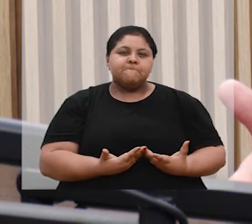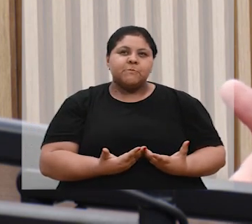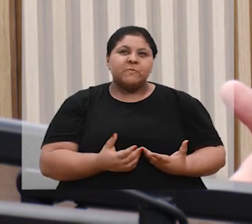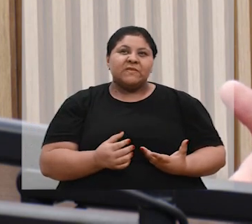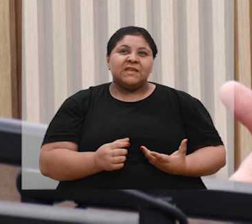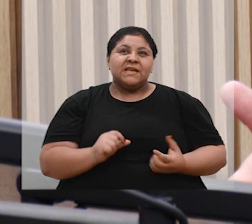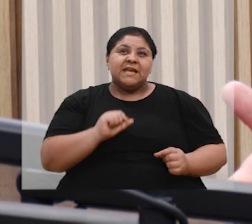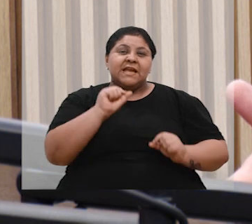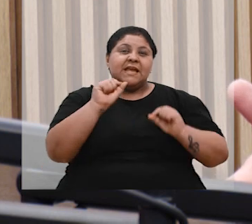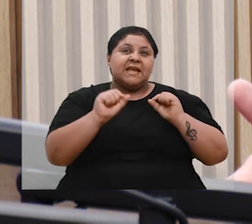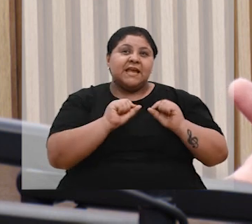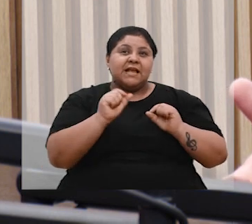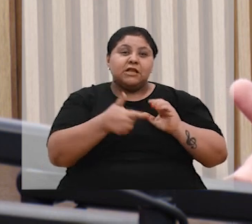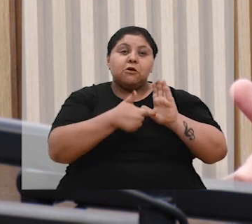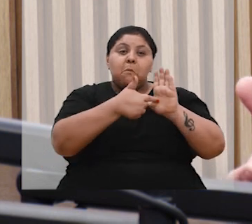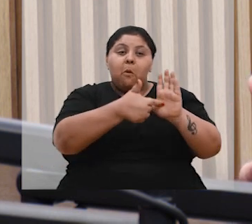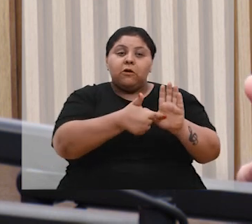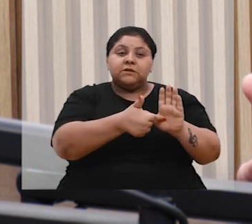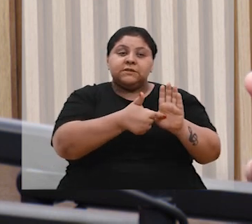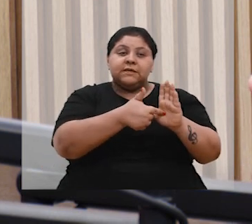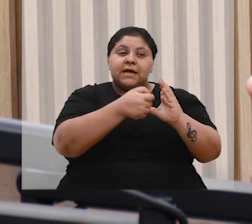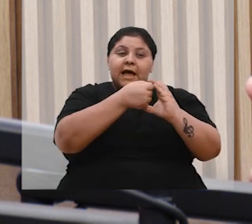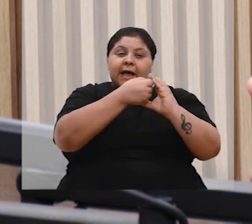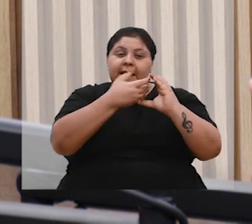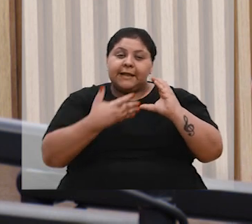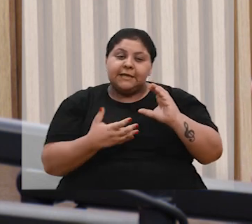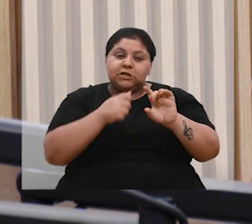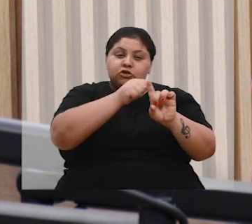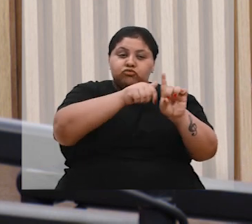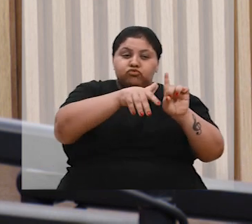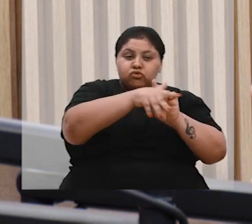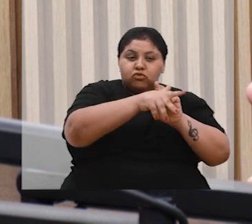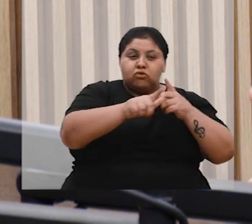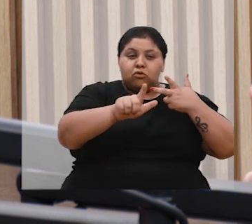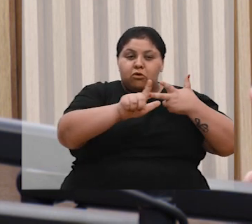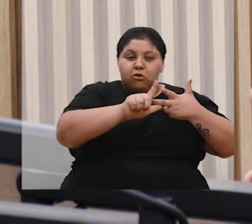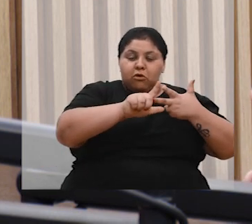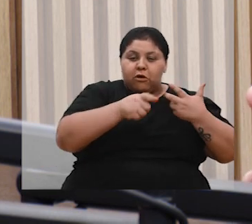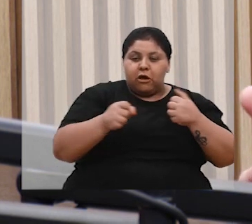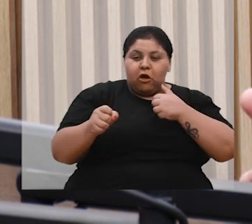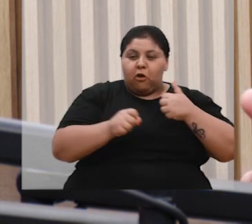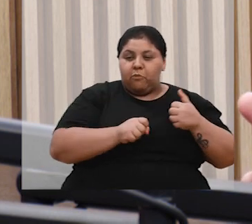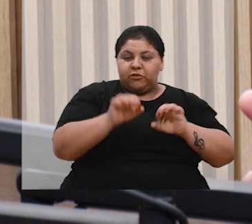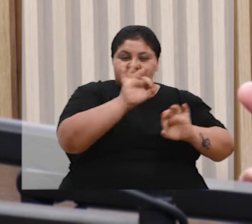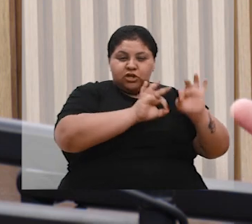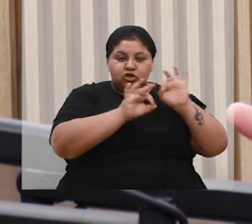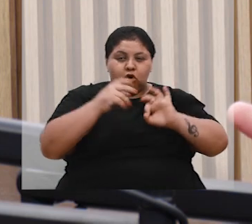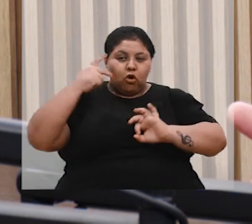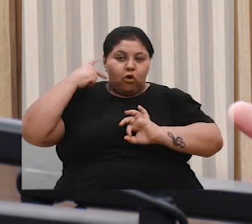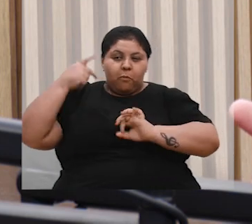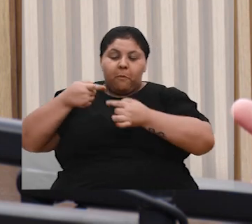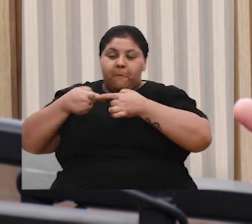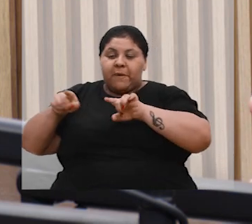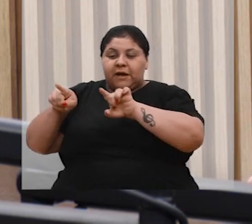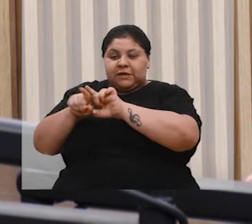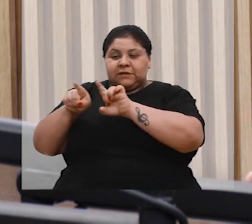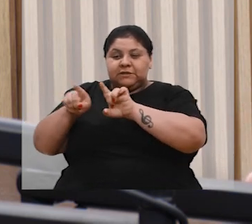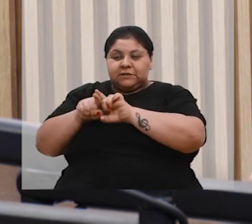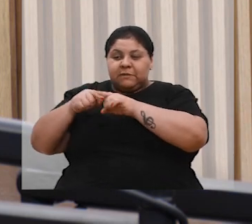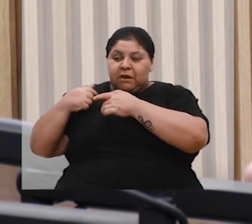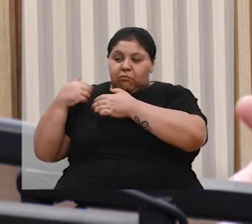social do legislativo. É um poder de ordem política, mas também é um poder atravessado pela